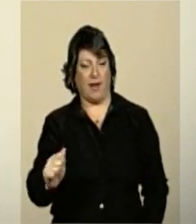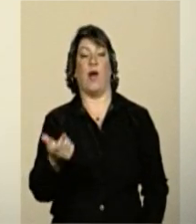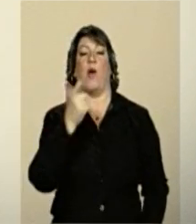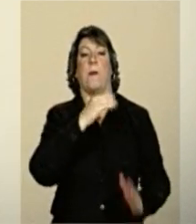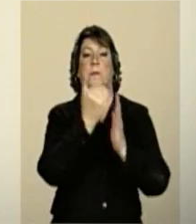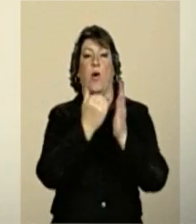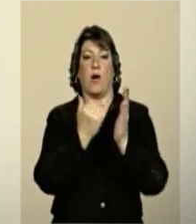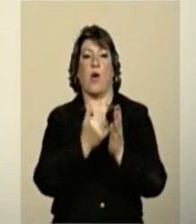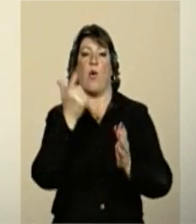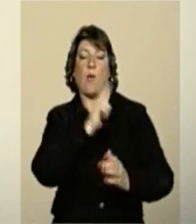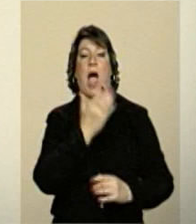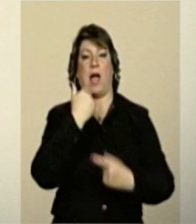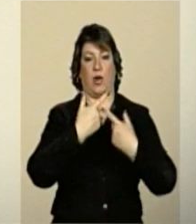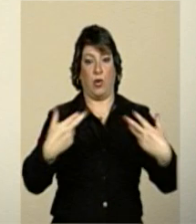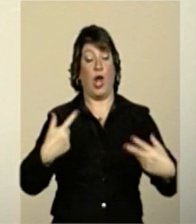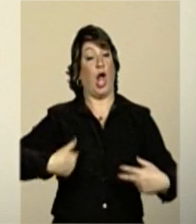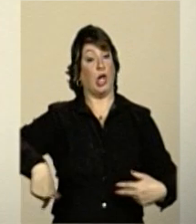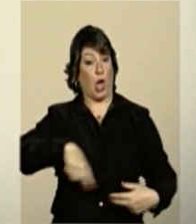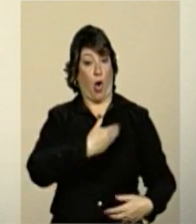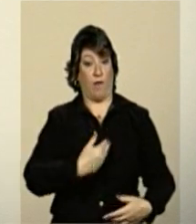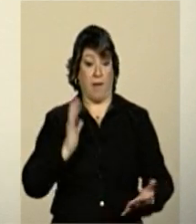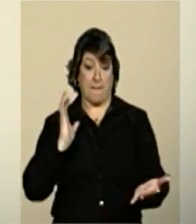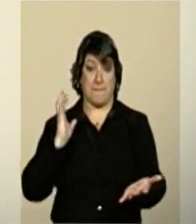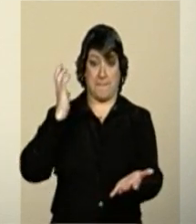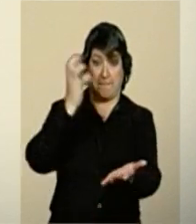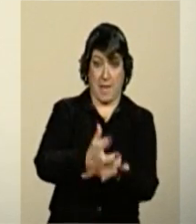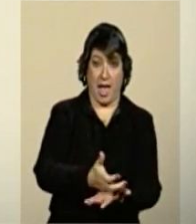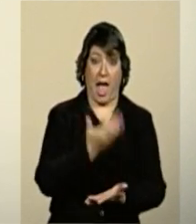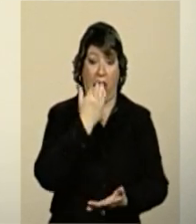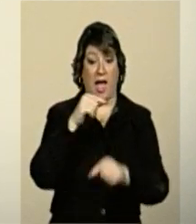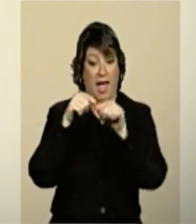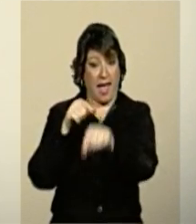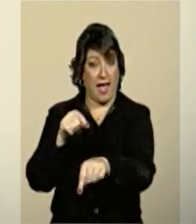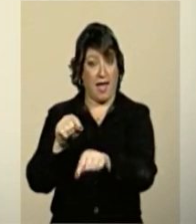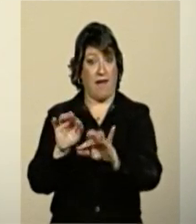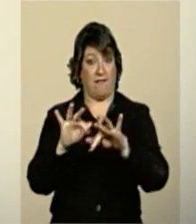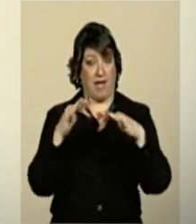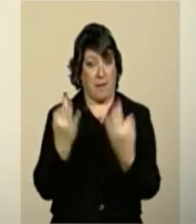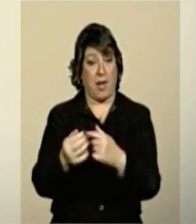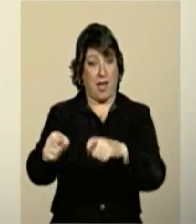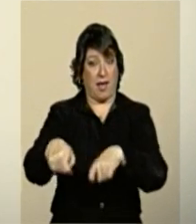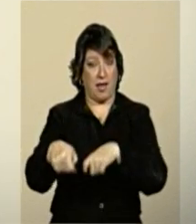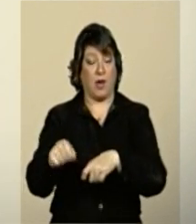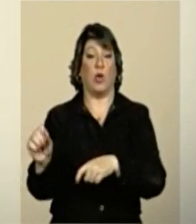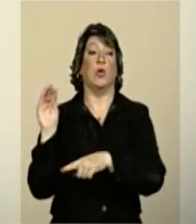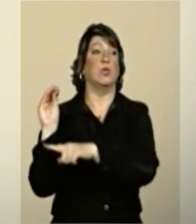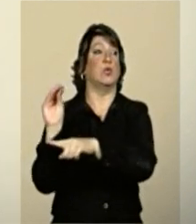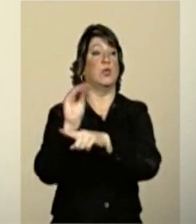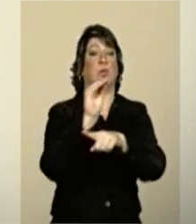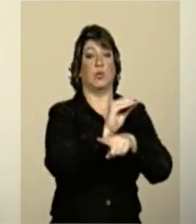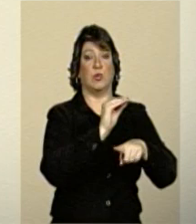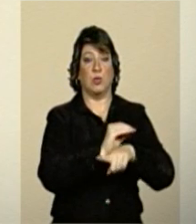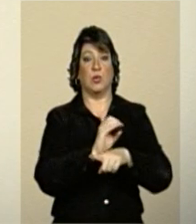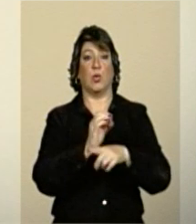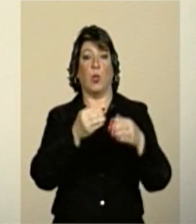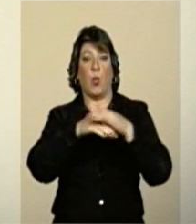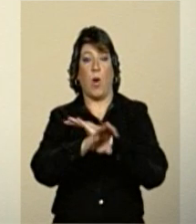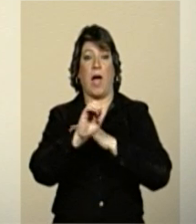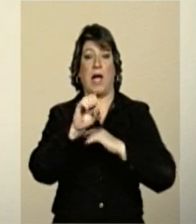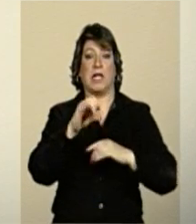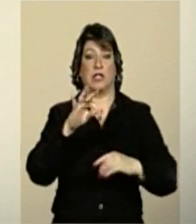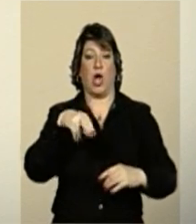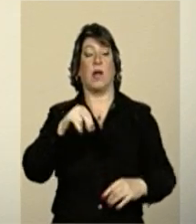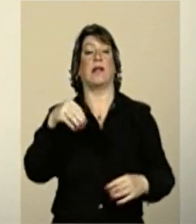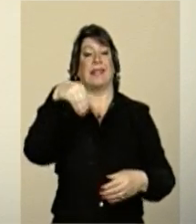Nós compramos produtos da agricultura familiar para manter os nossos estoques dentro da